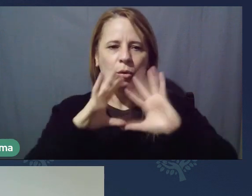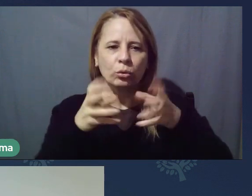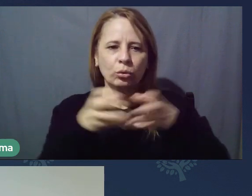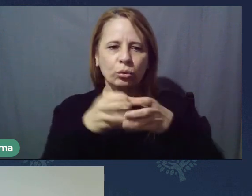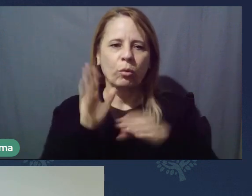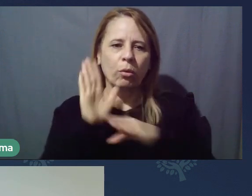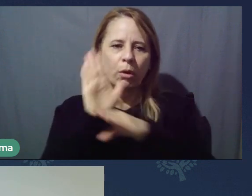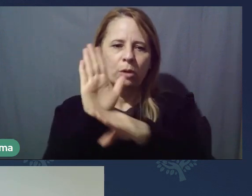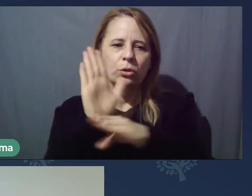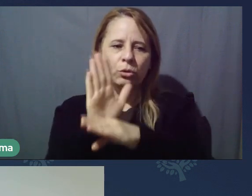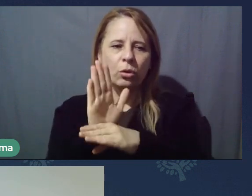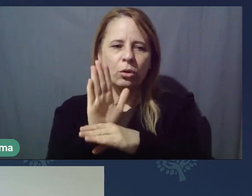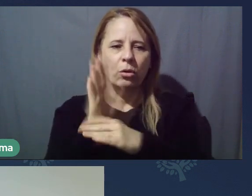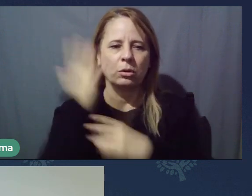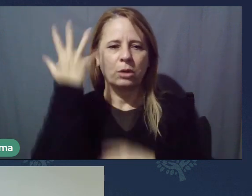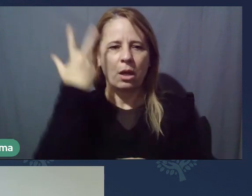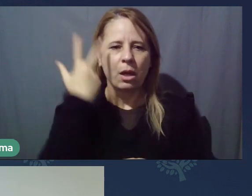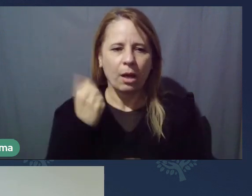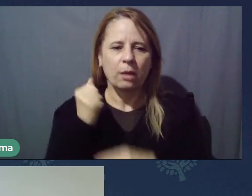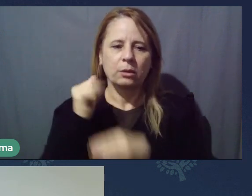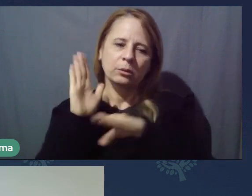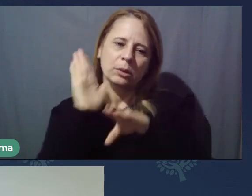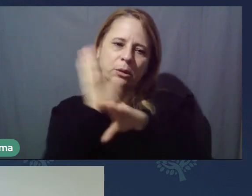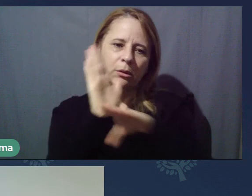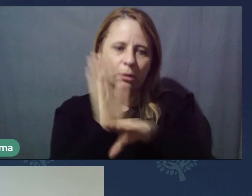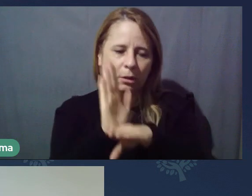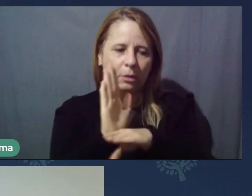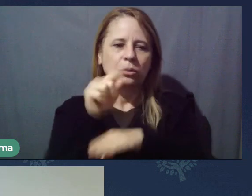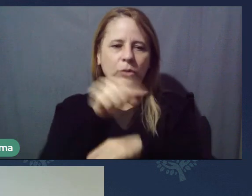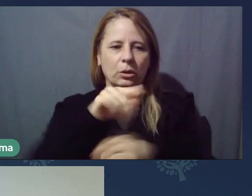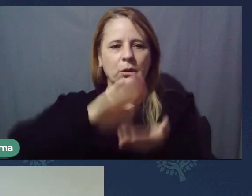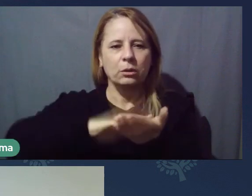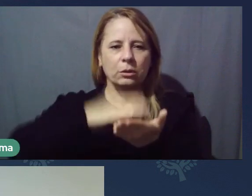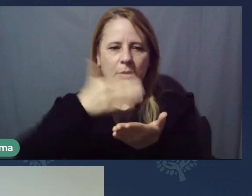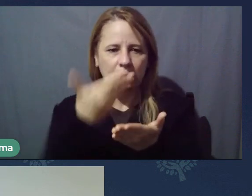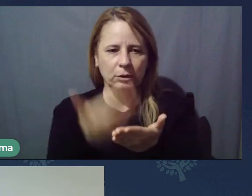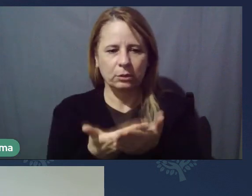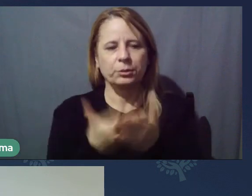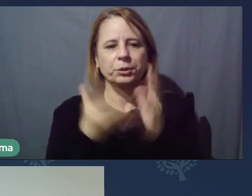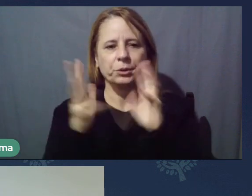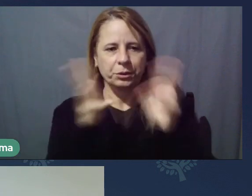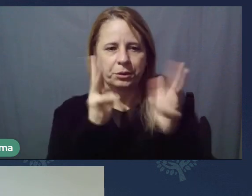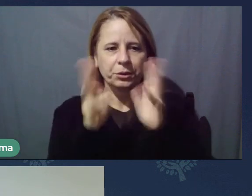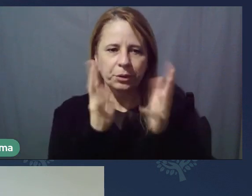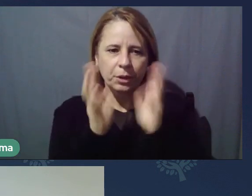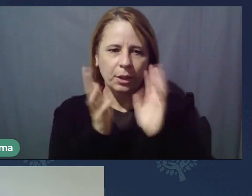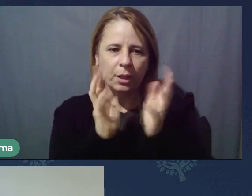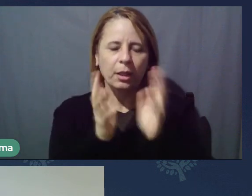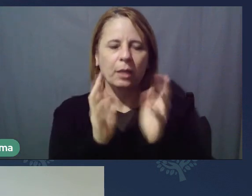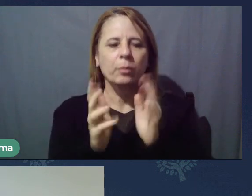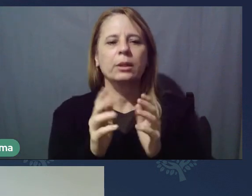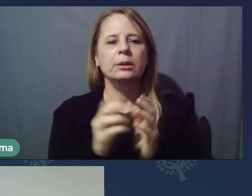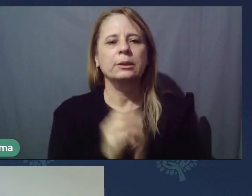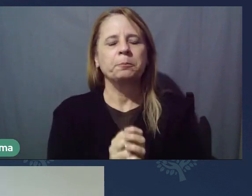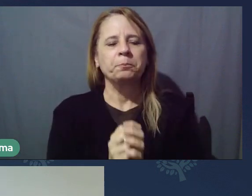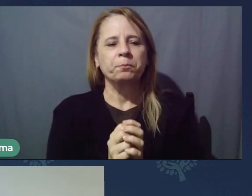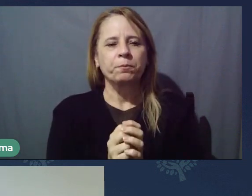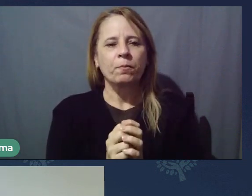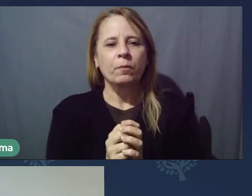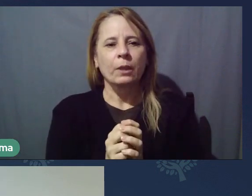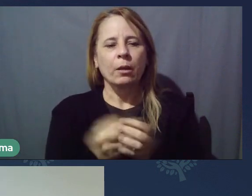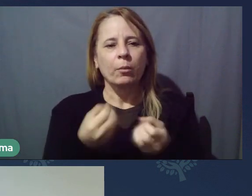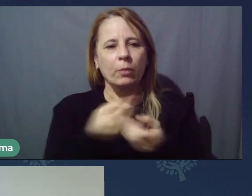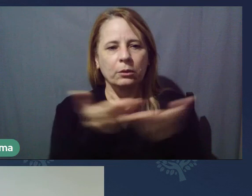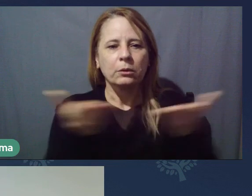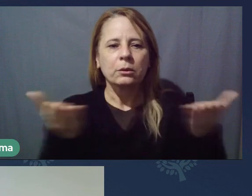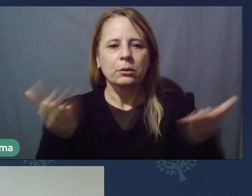senhora Adma, que muito me ajudou aí a traduzir isso, a fazer isso de uma maneira mais disponível para